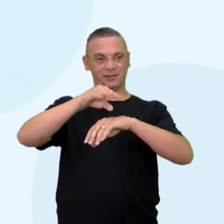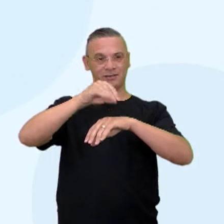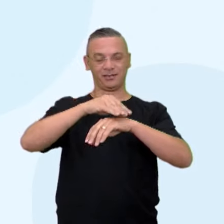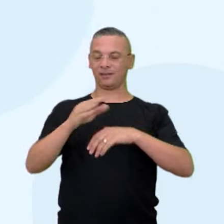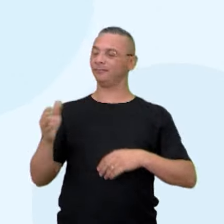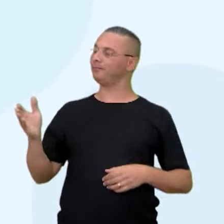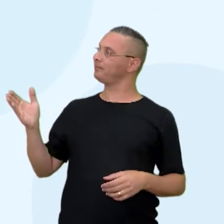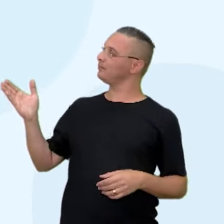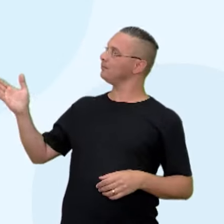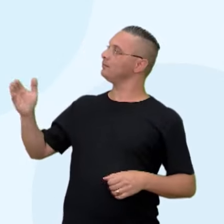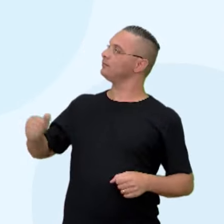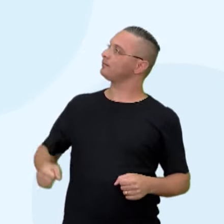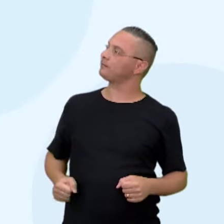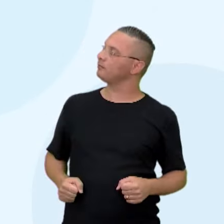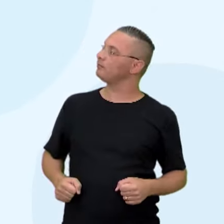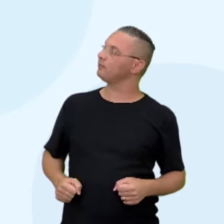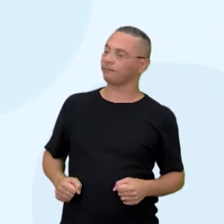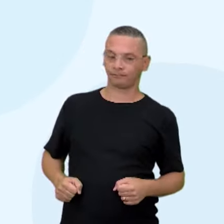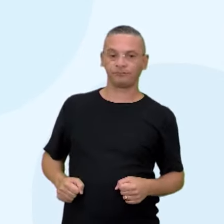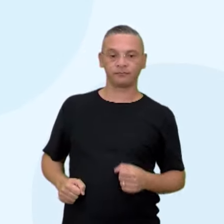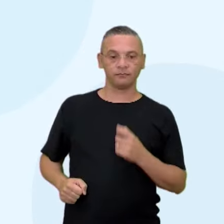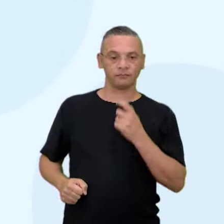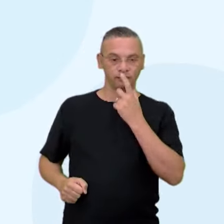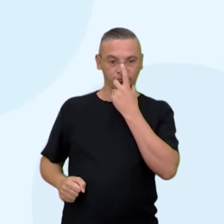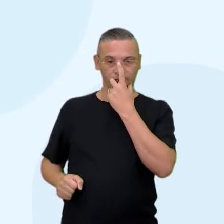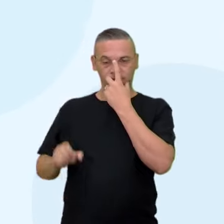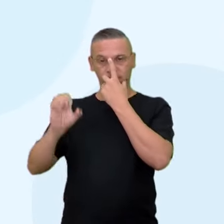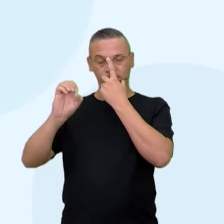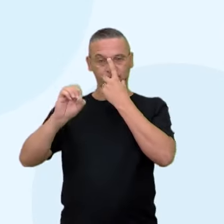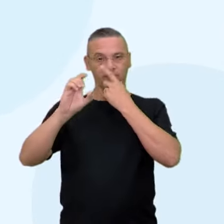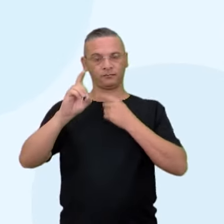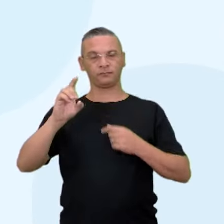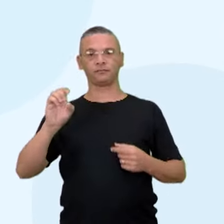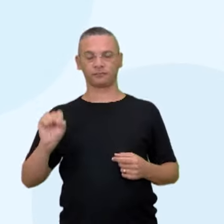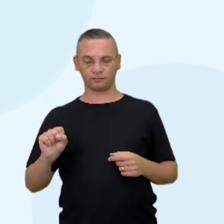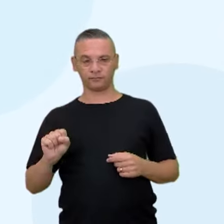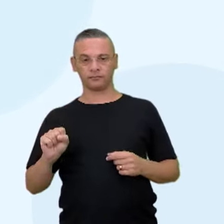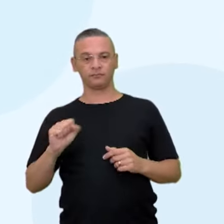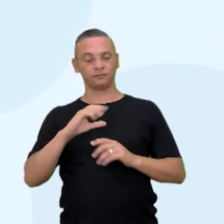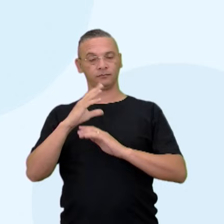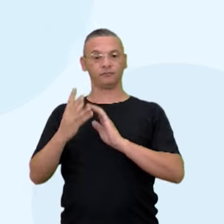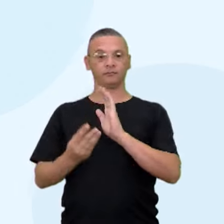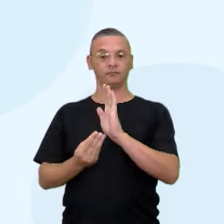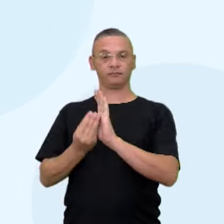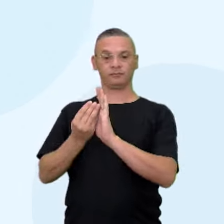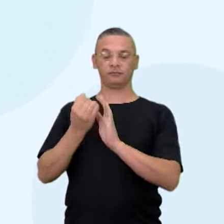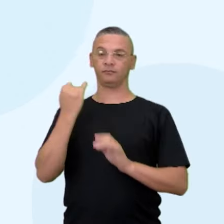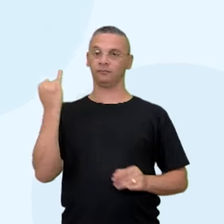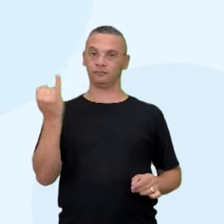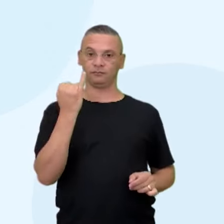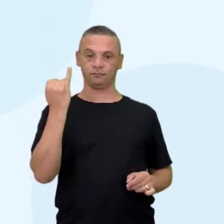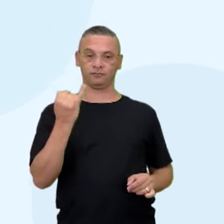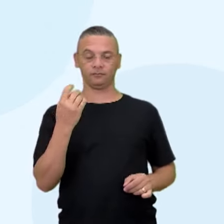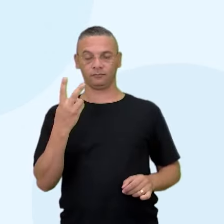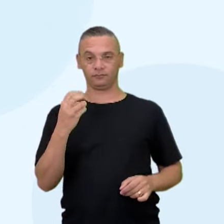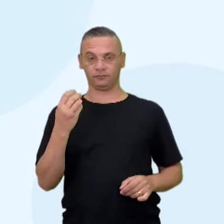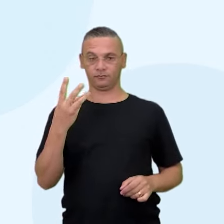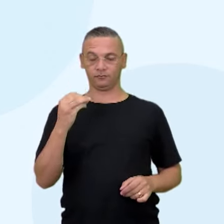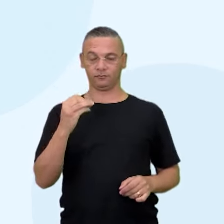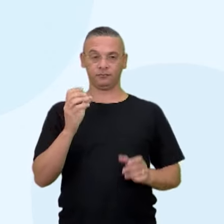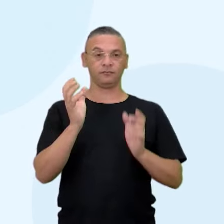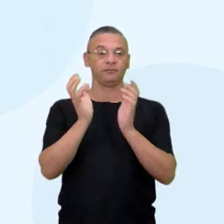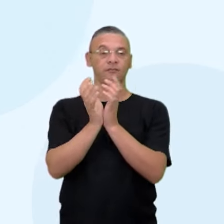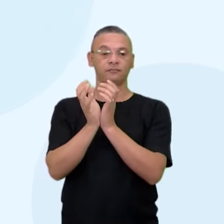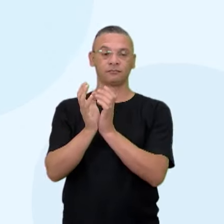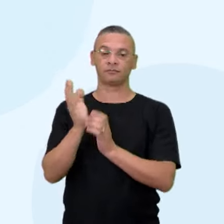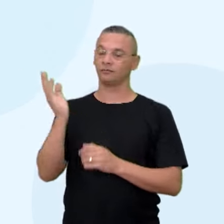temas ligados à ODS, né? Objeto de Desenvolvimento Sustentável da Agenda 2030 da ONU. Então, temos